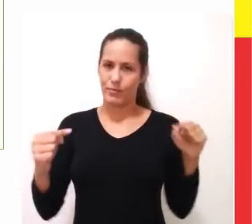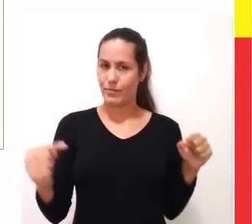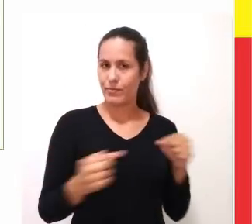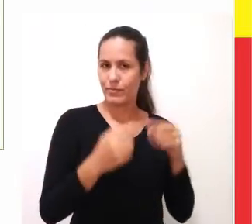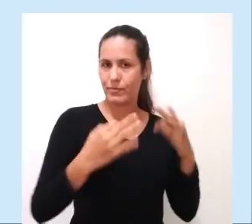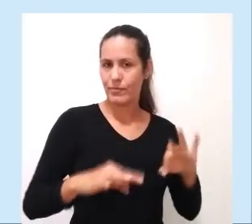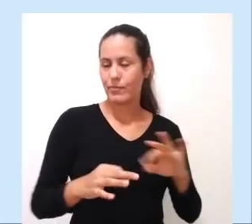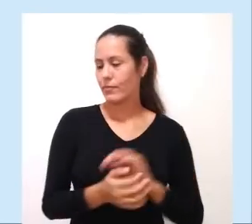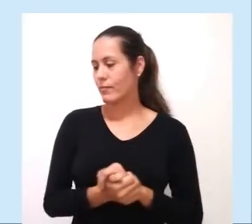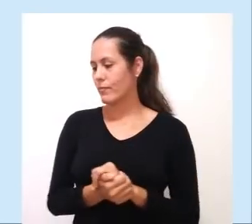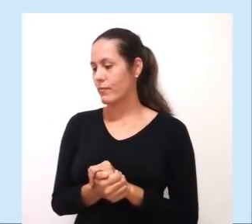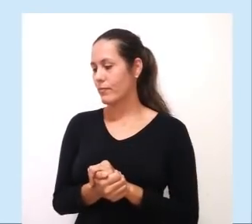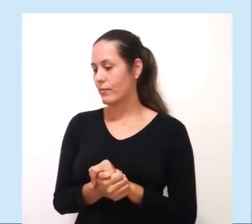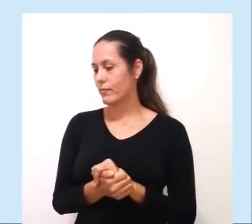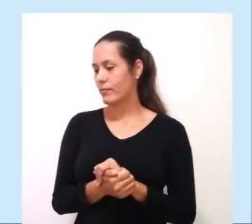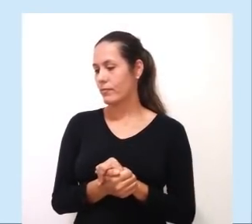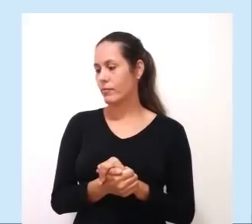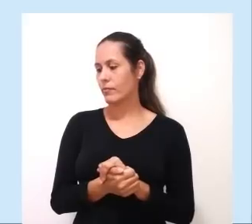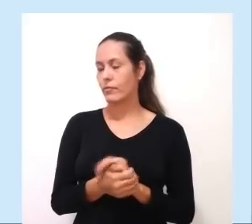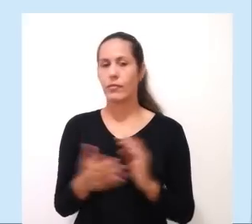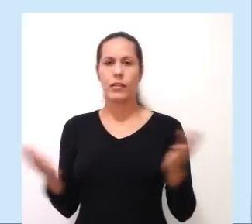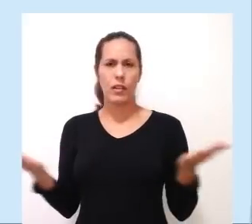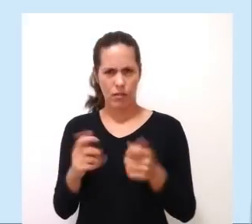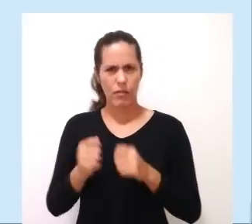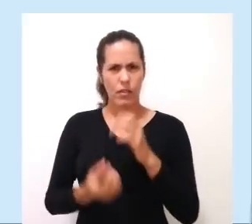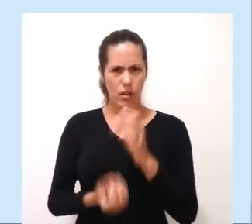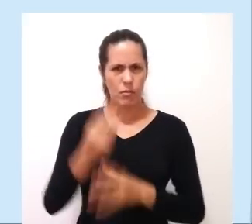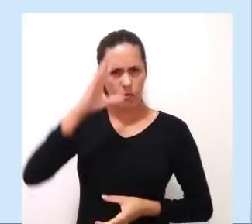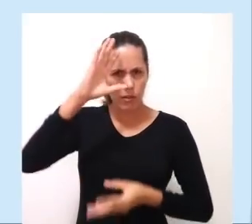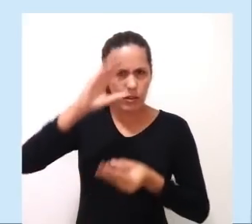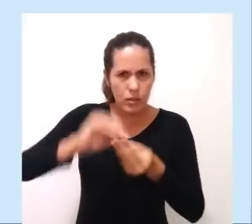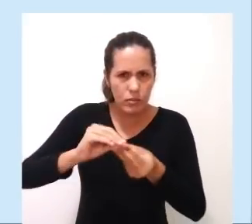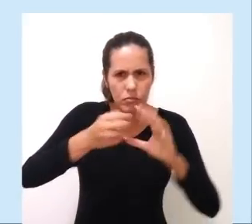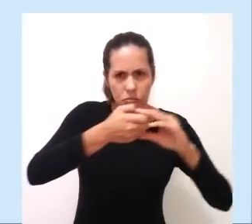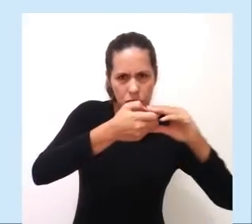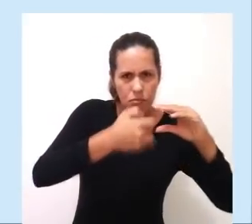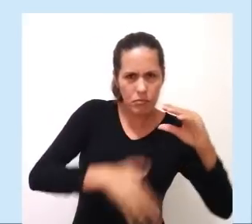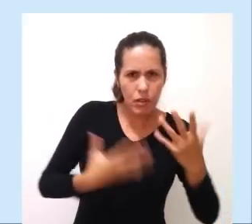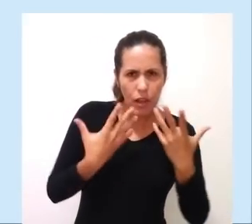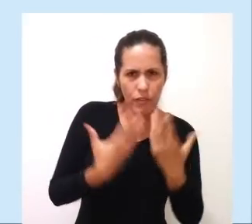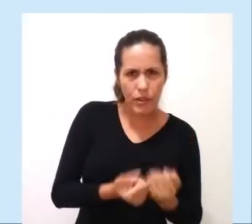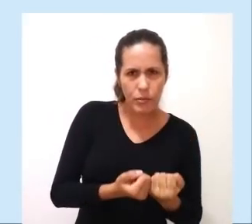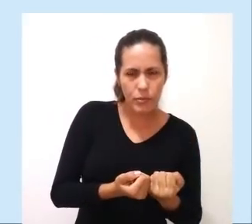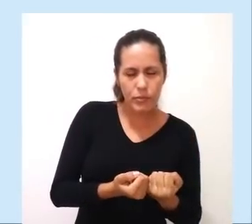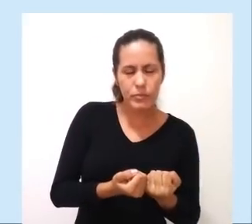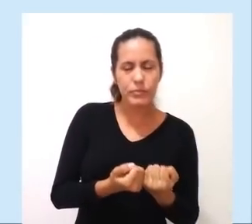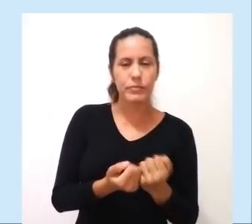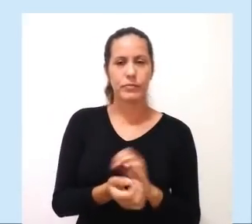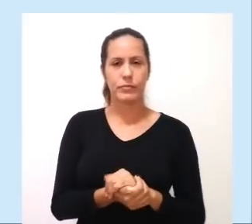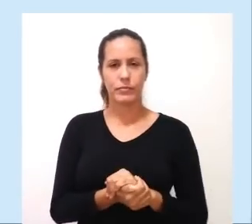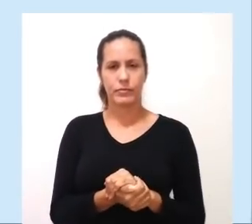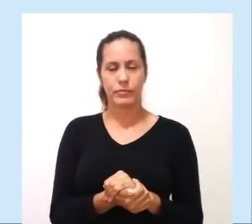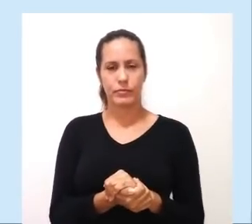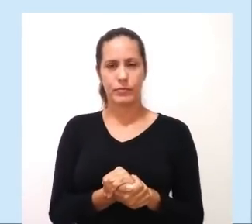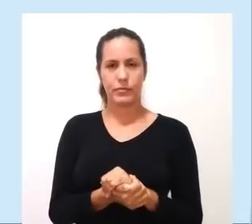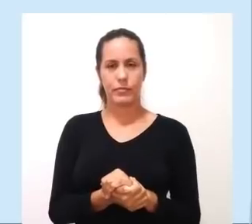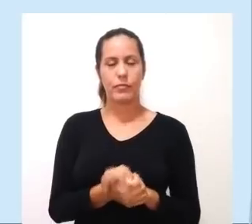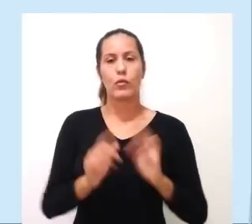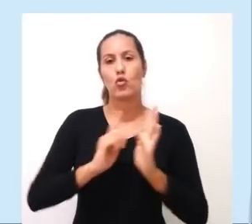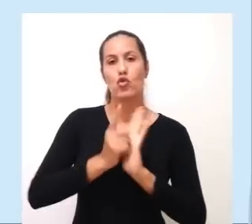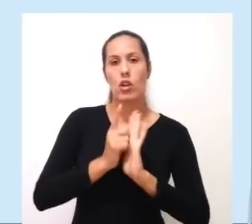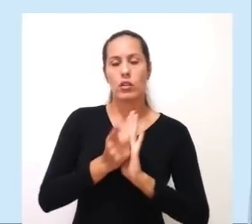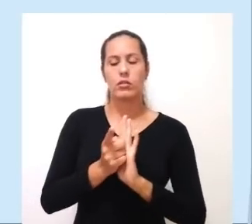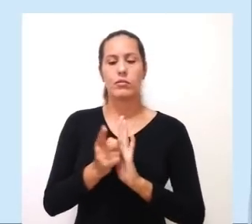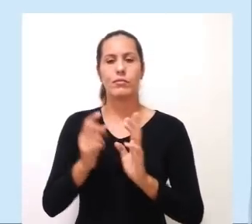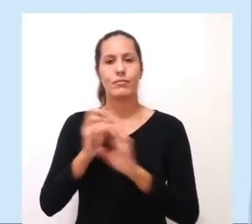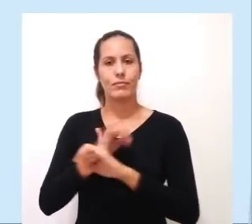isso. Então, vamos fazer uma síntese dessas características da notícia, do gênero